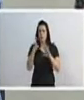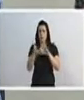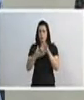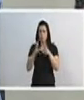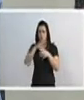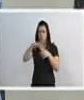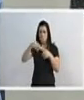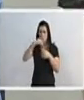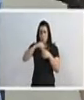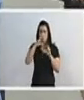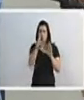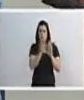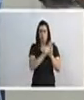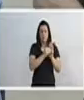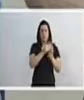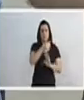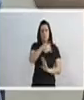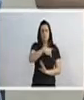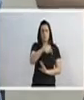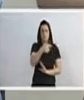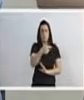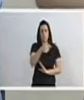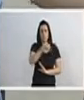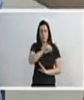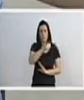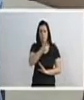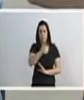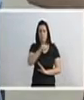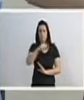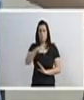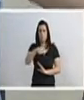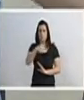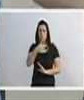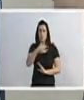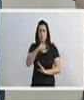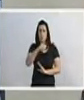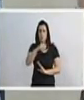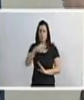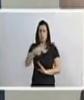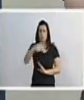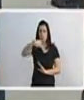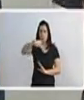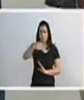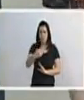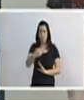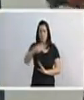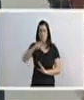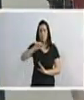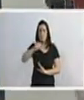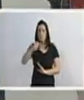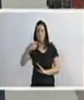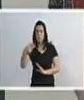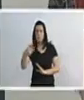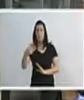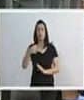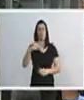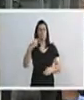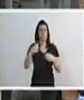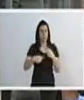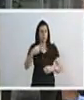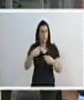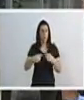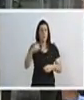dia os projetos de lei 7.201, 7.273, 7.277 e 7.283. Em discussão,